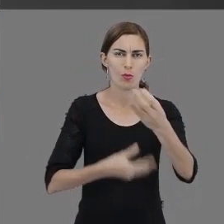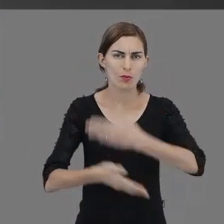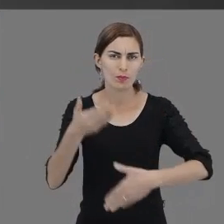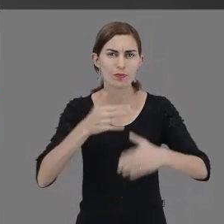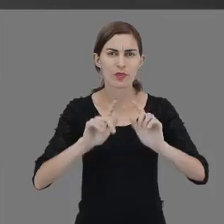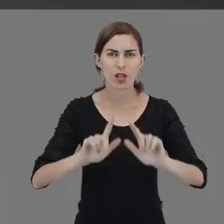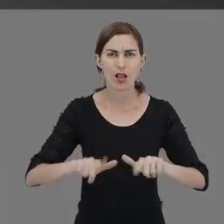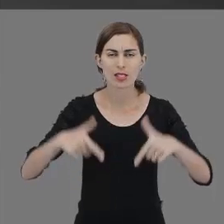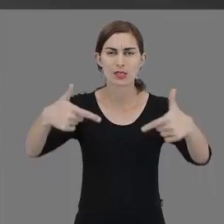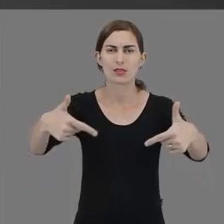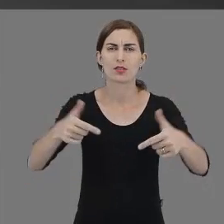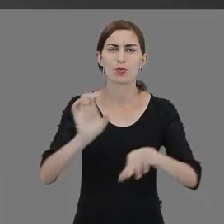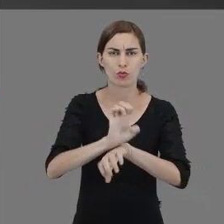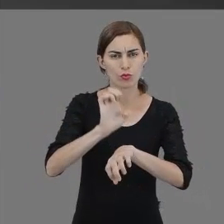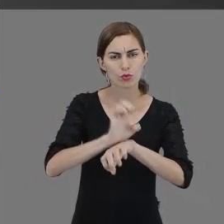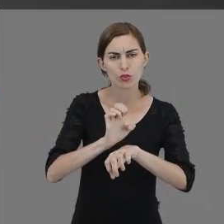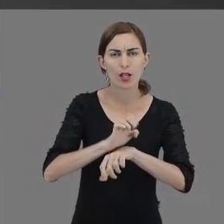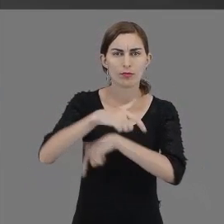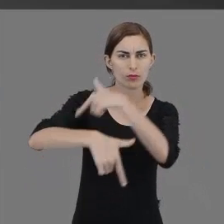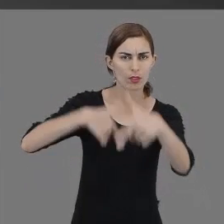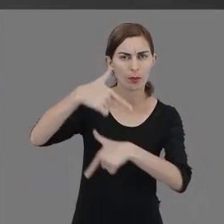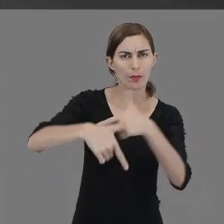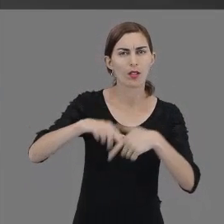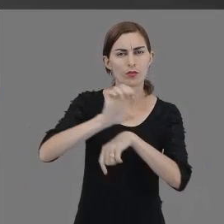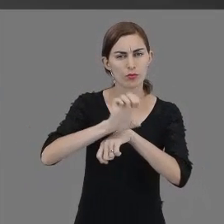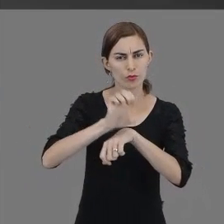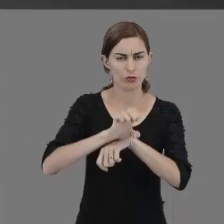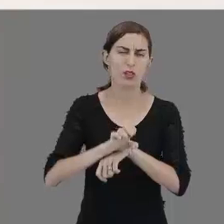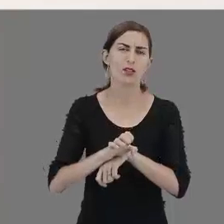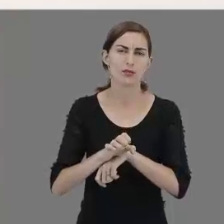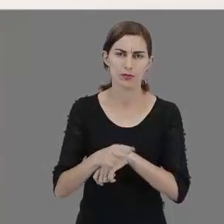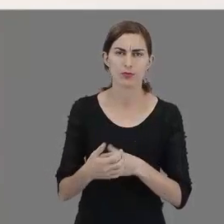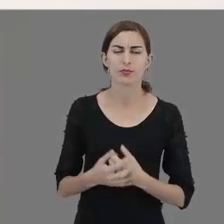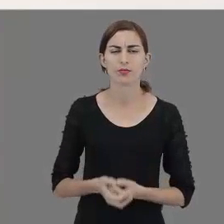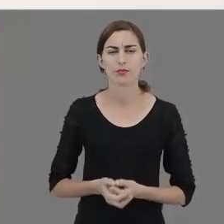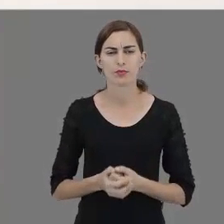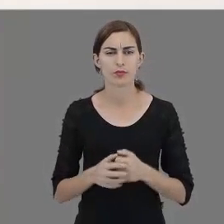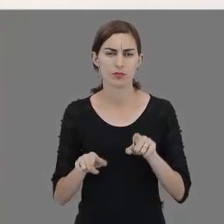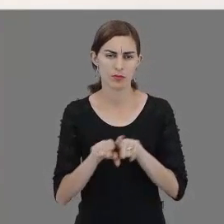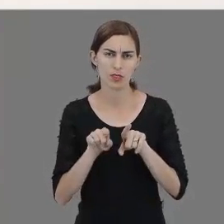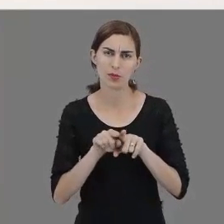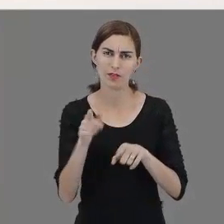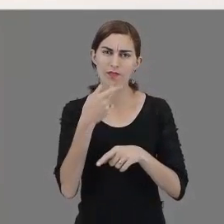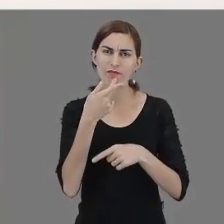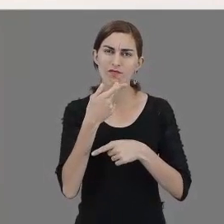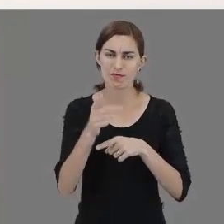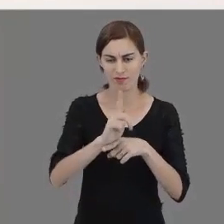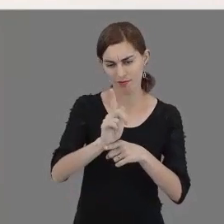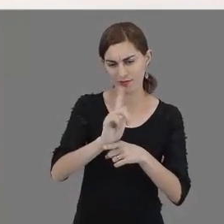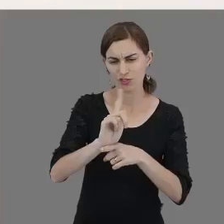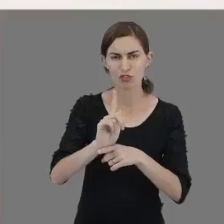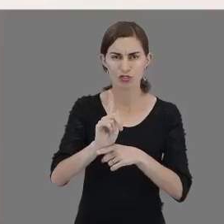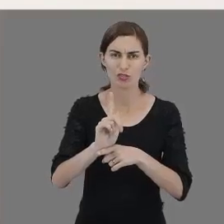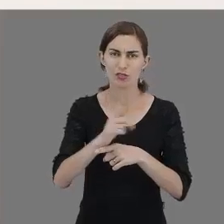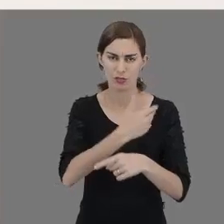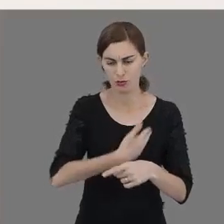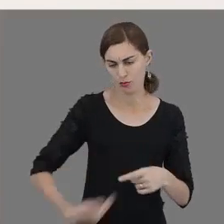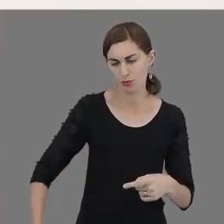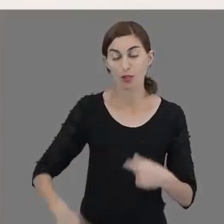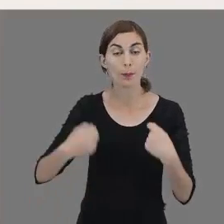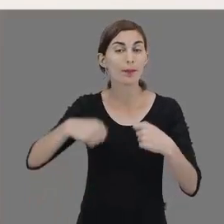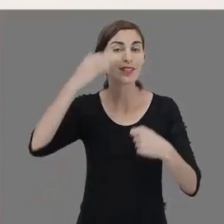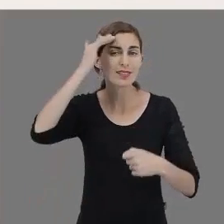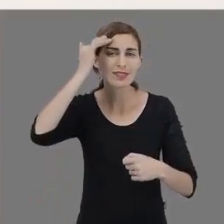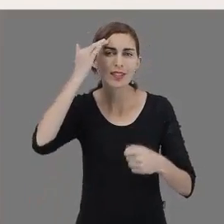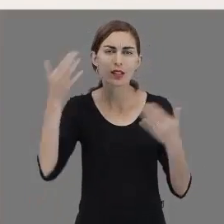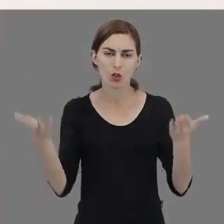implementação das ações do Estado para alterar ou manter determinada realidade. E para falar de gestão pública, a gente precisa, para entender como a gente